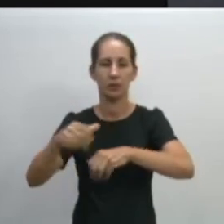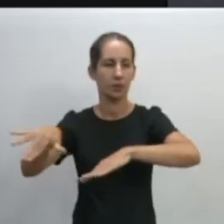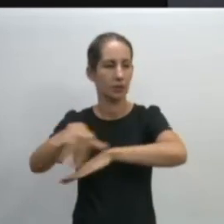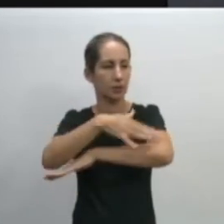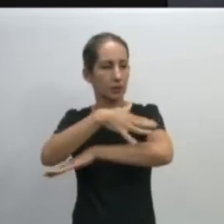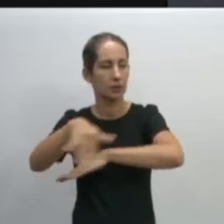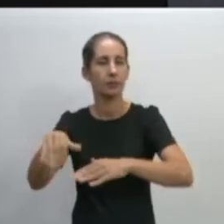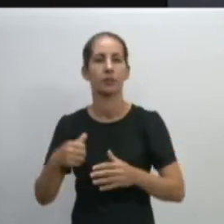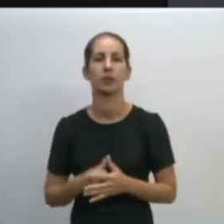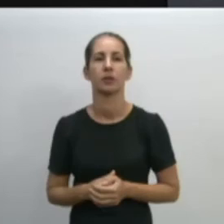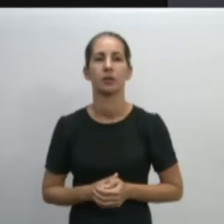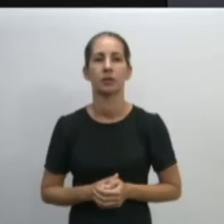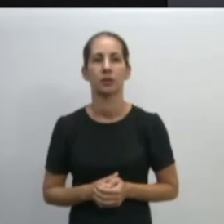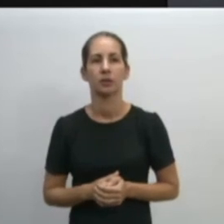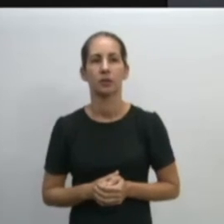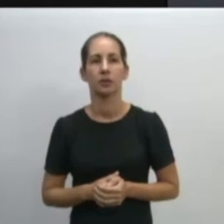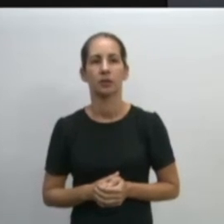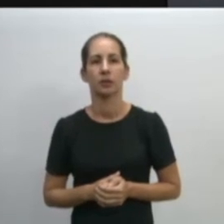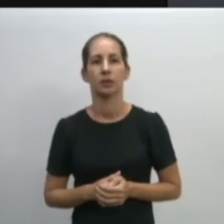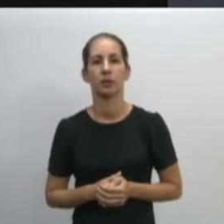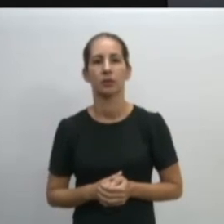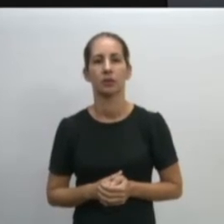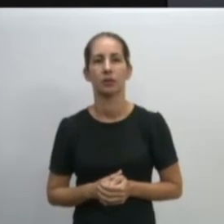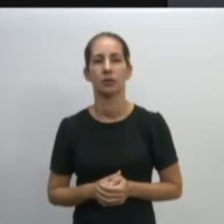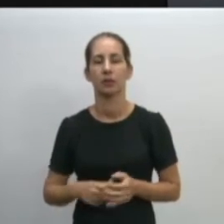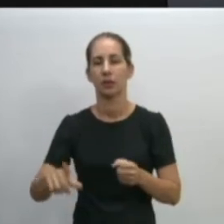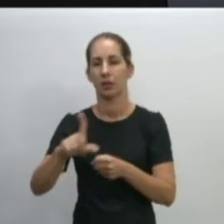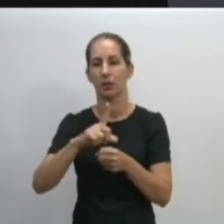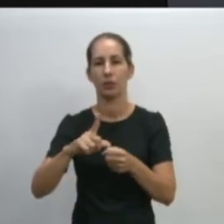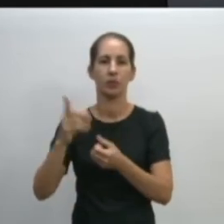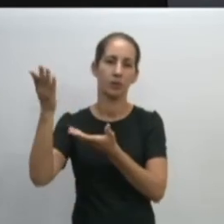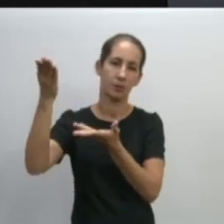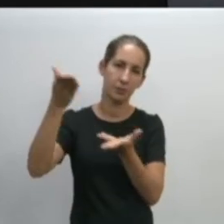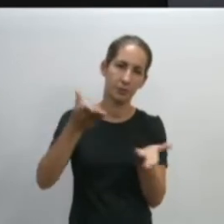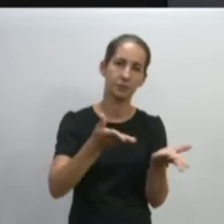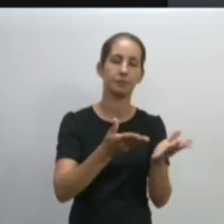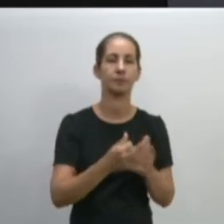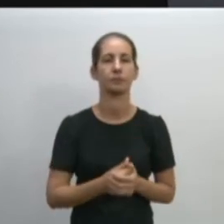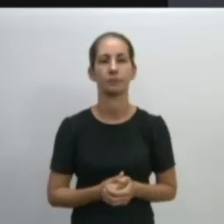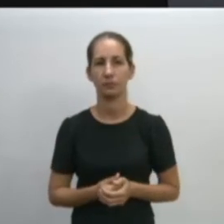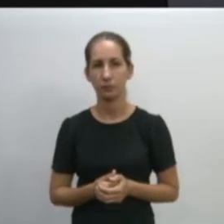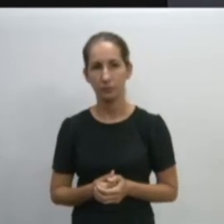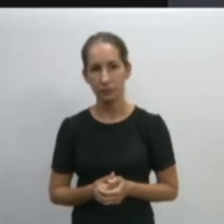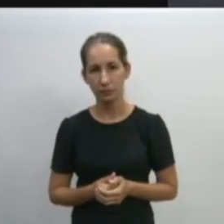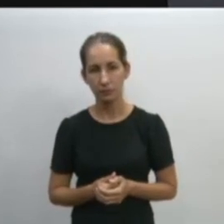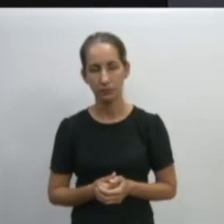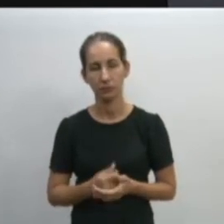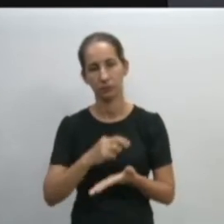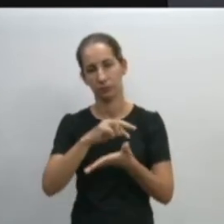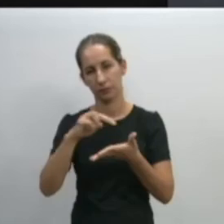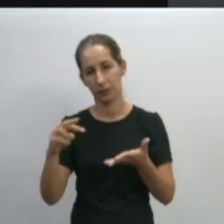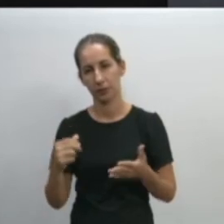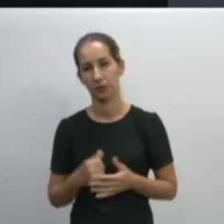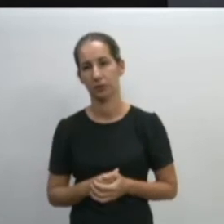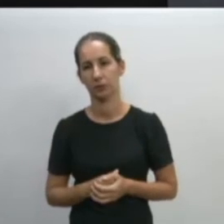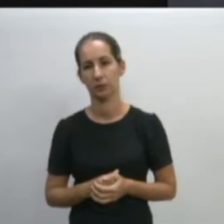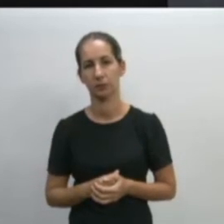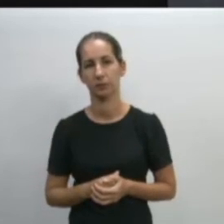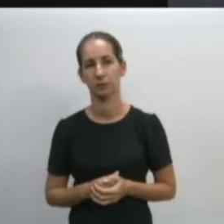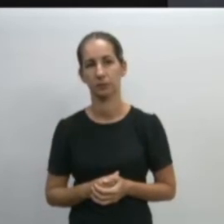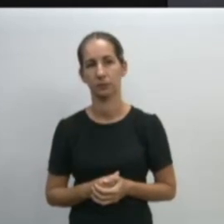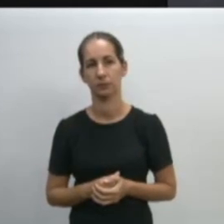pavimentação, é na questão das lagoas de captação, é muitas vezes em